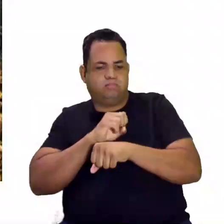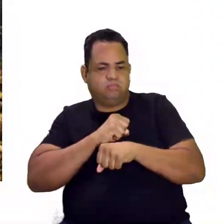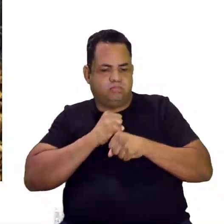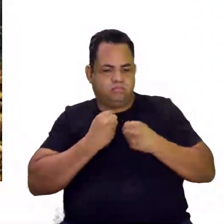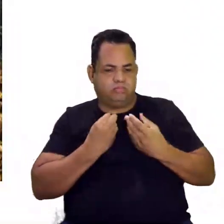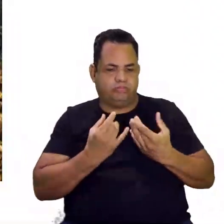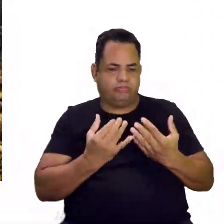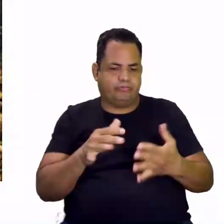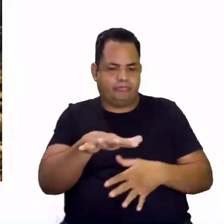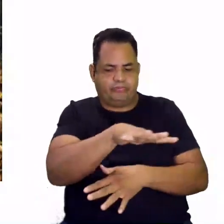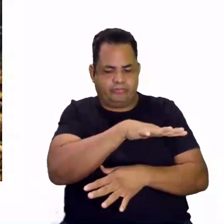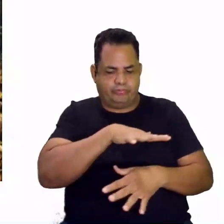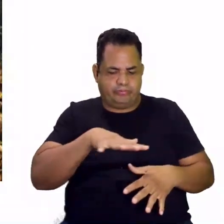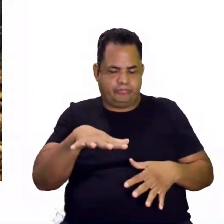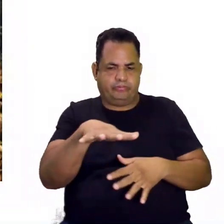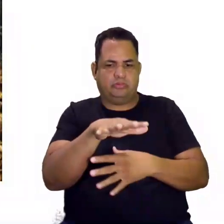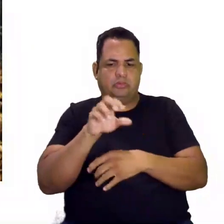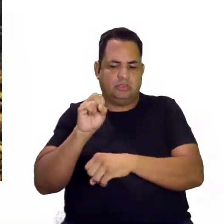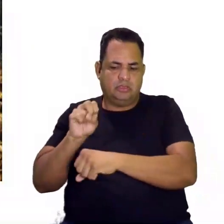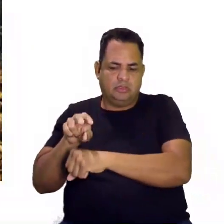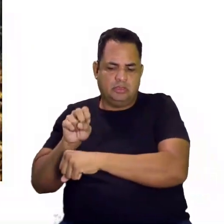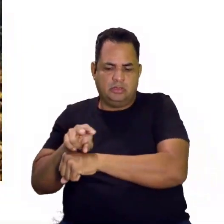utiliza alguns inseticidas para